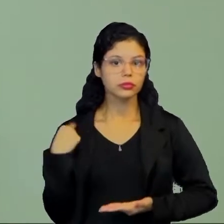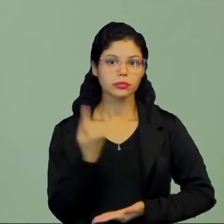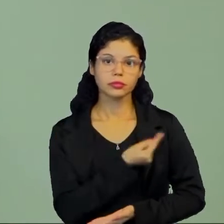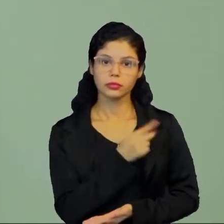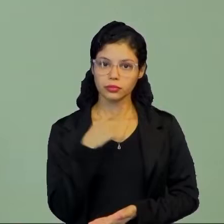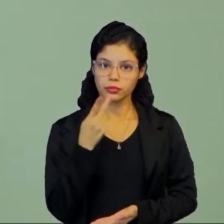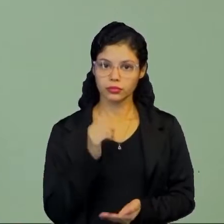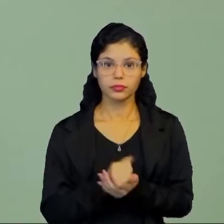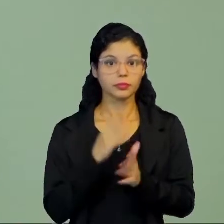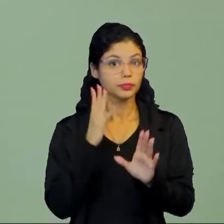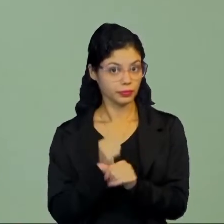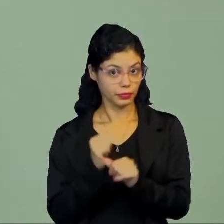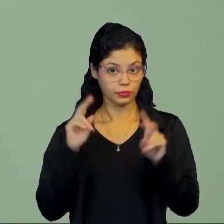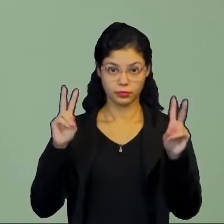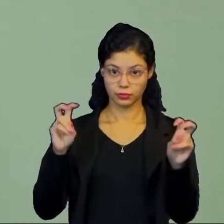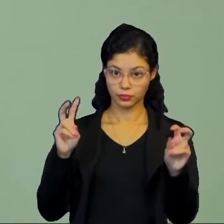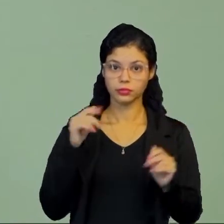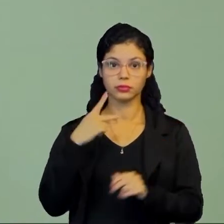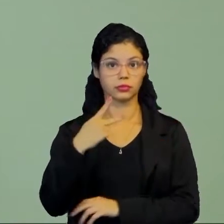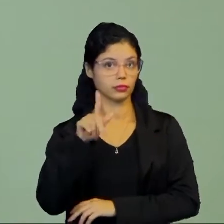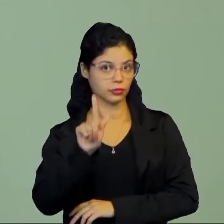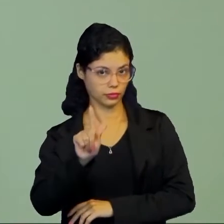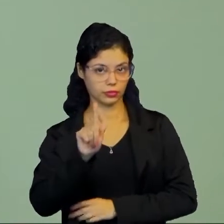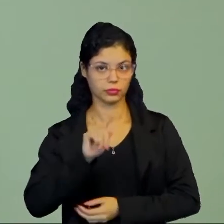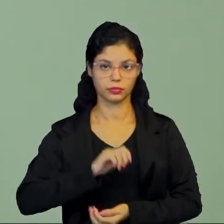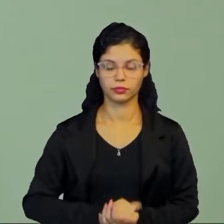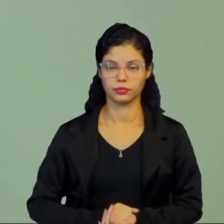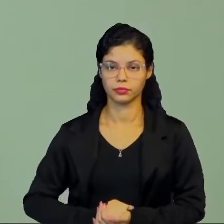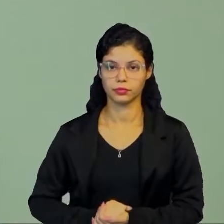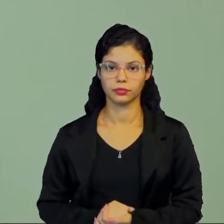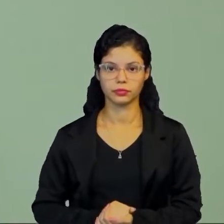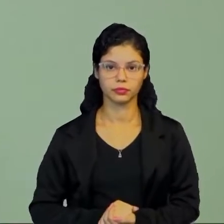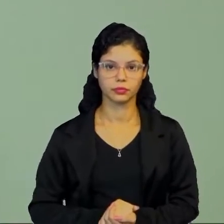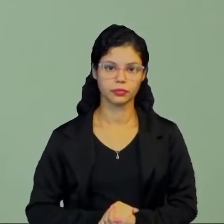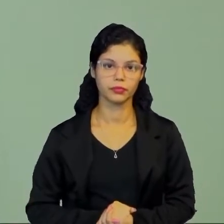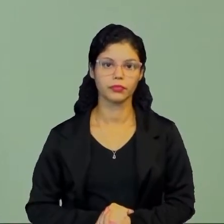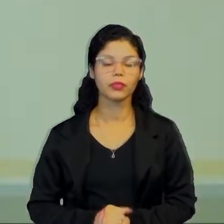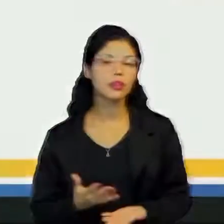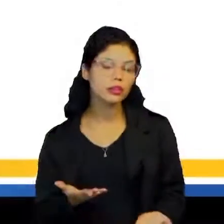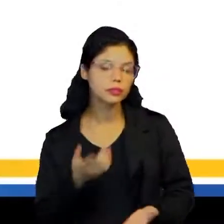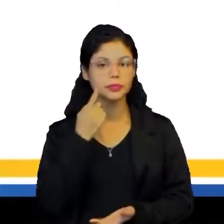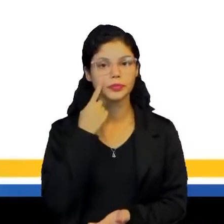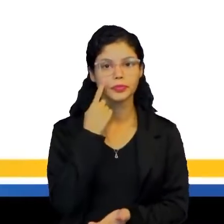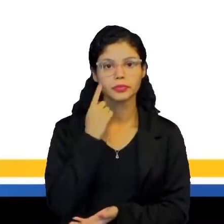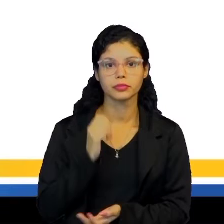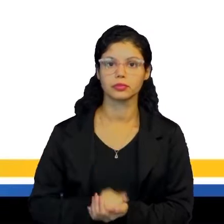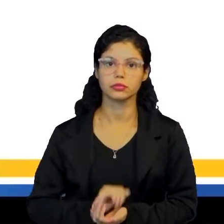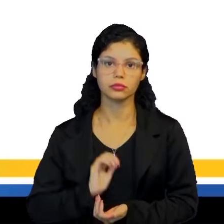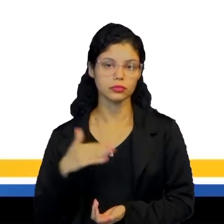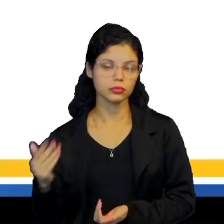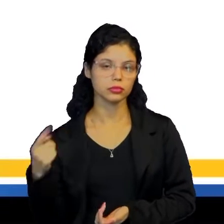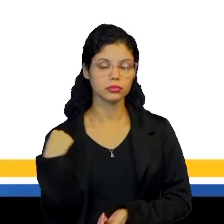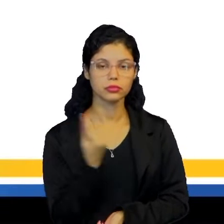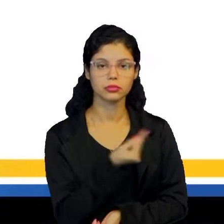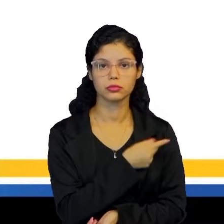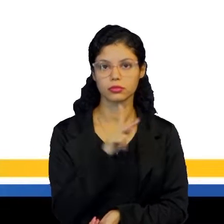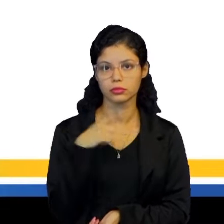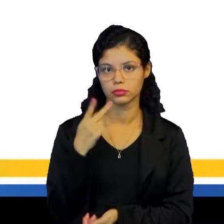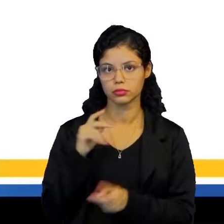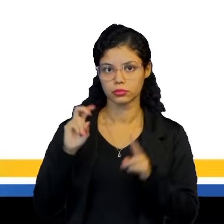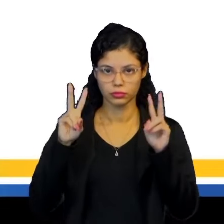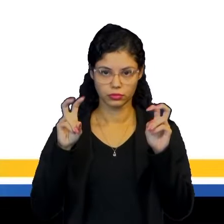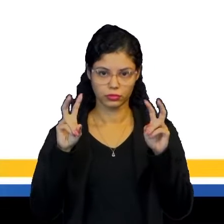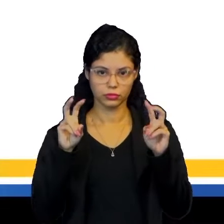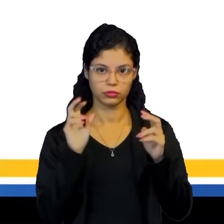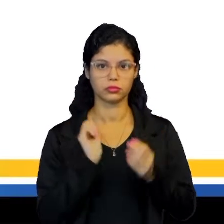falar sobre soma dos termos de uma progressão geométrica. Então olha aí, pessoal, quando a gente está falando sobre